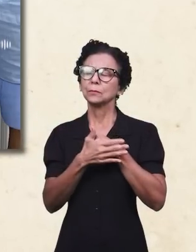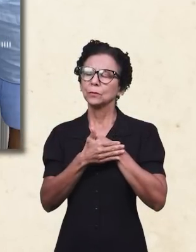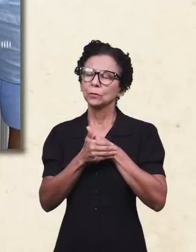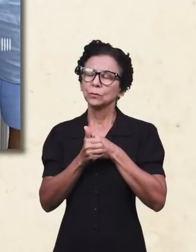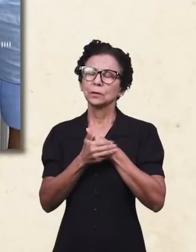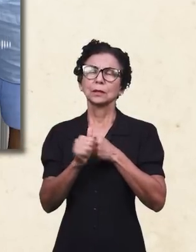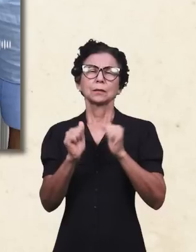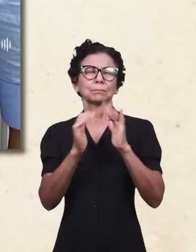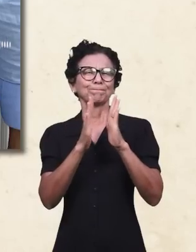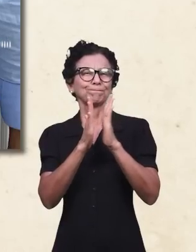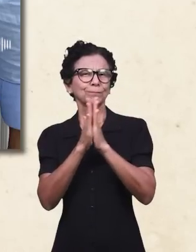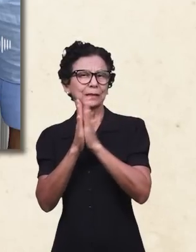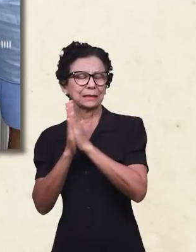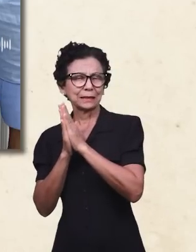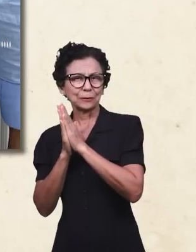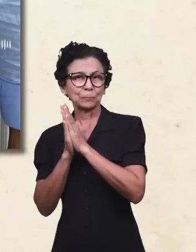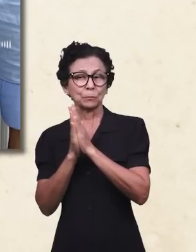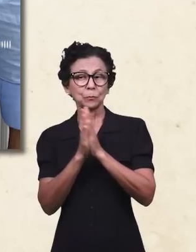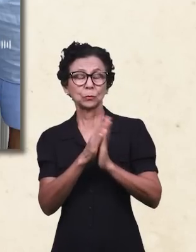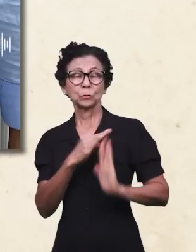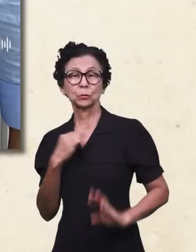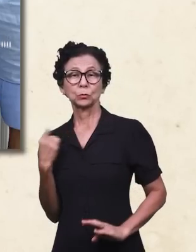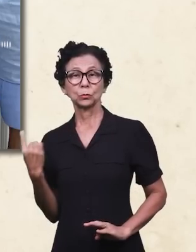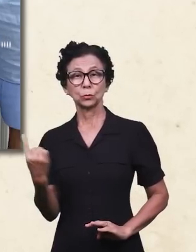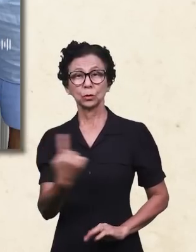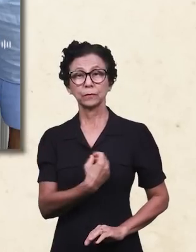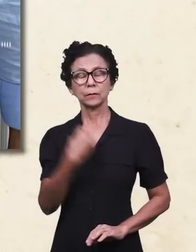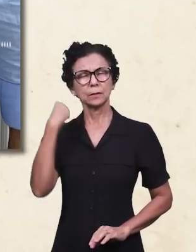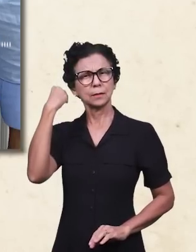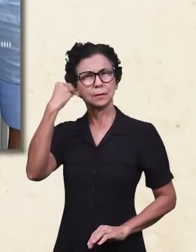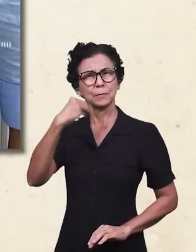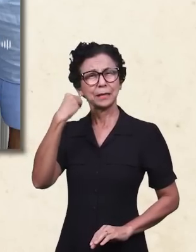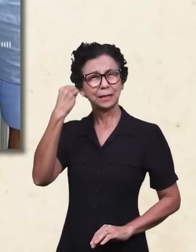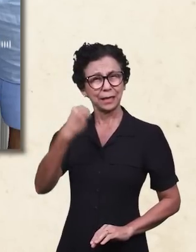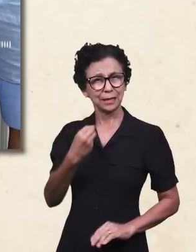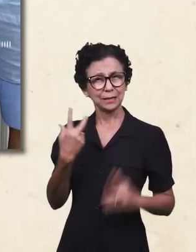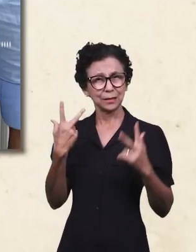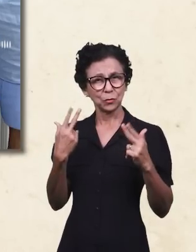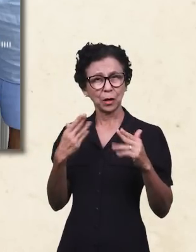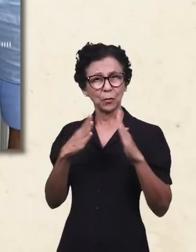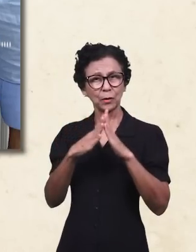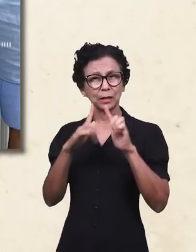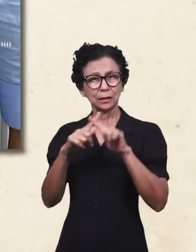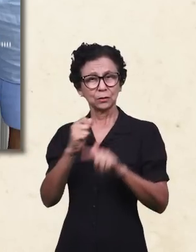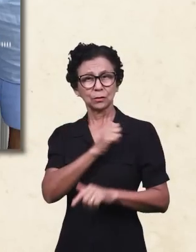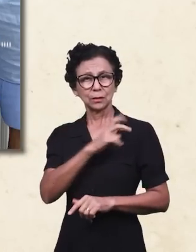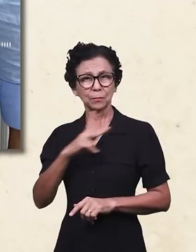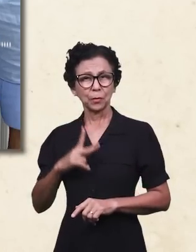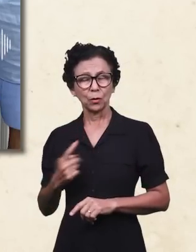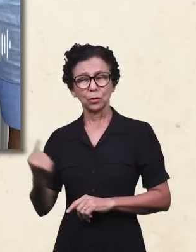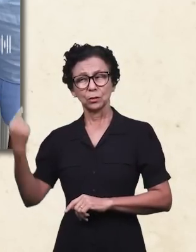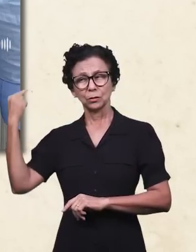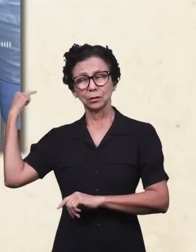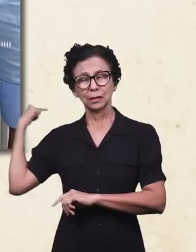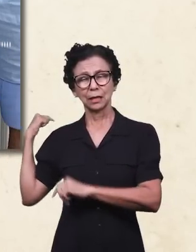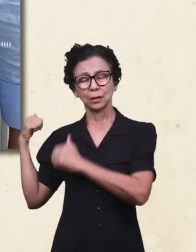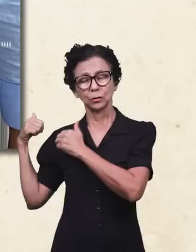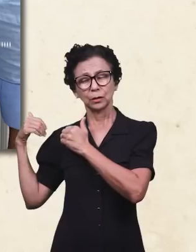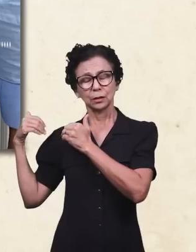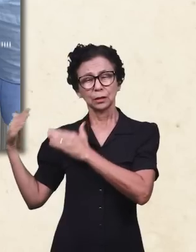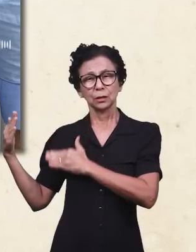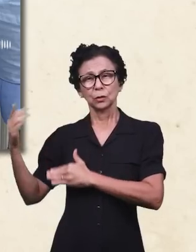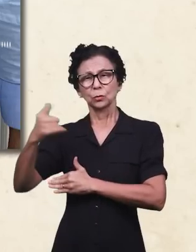oração. Nós estamos vivendo as experiências da igreja primitiva. Temos tudo em comum